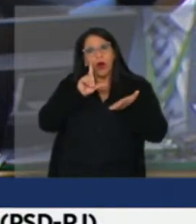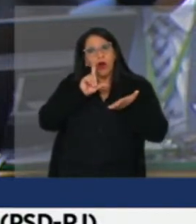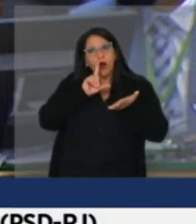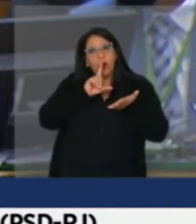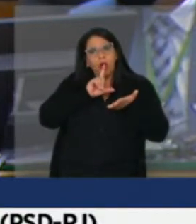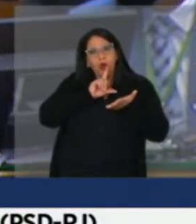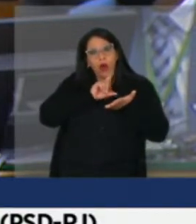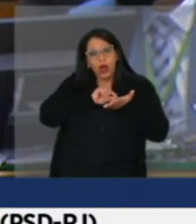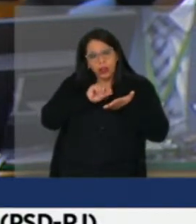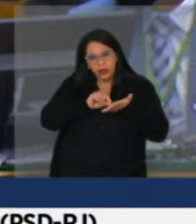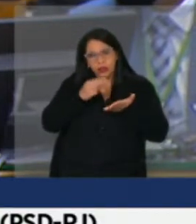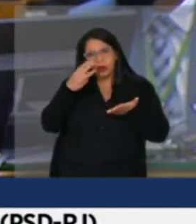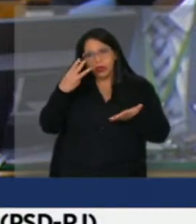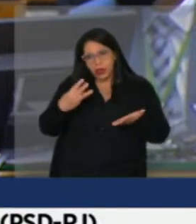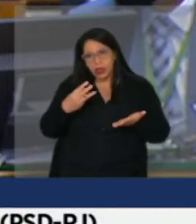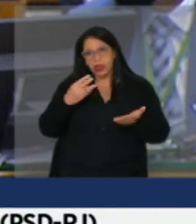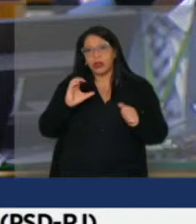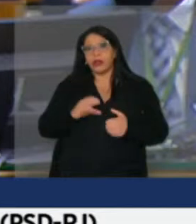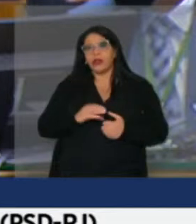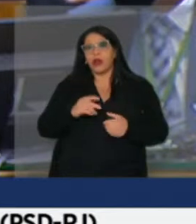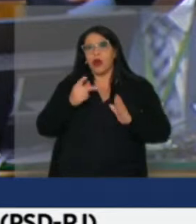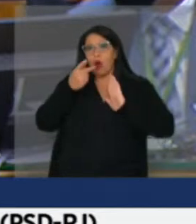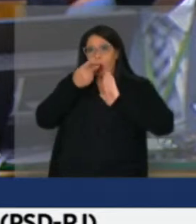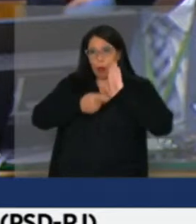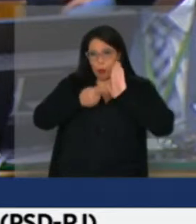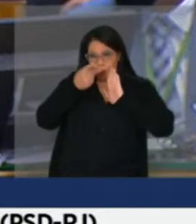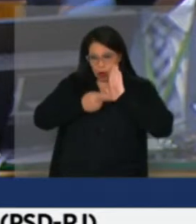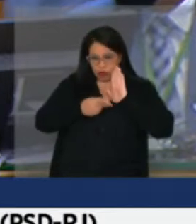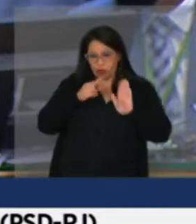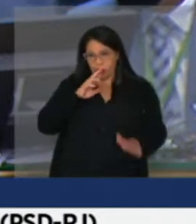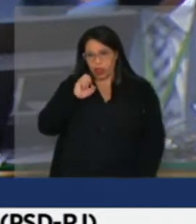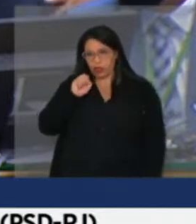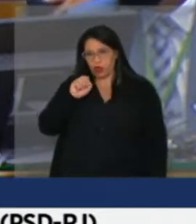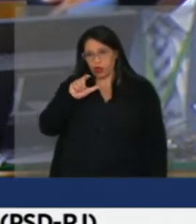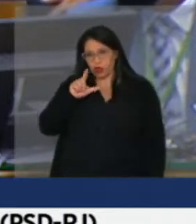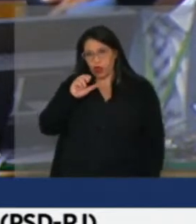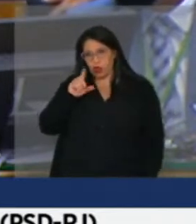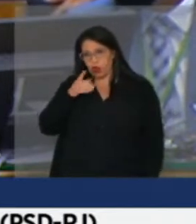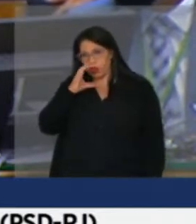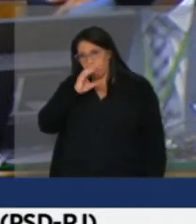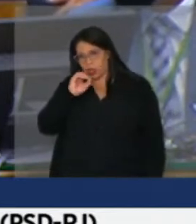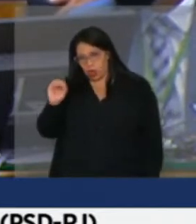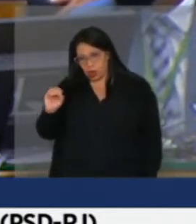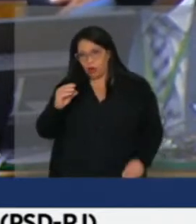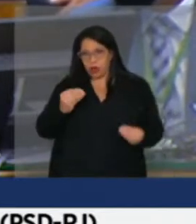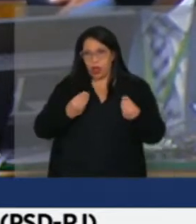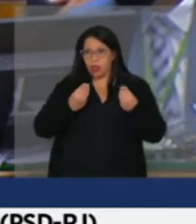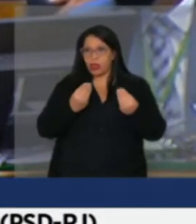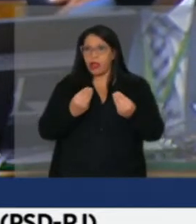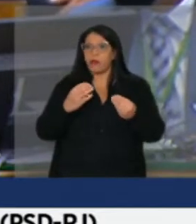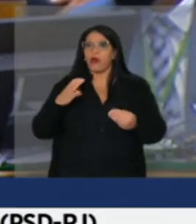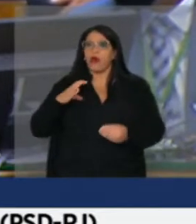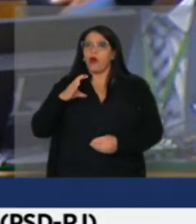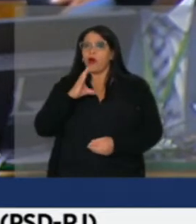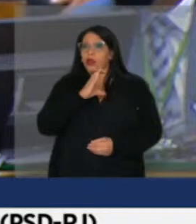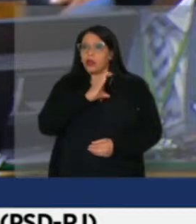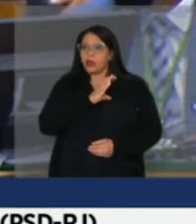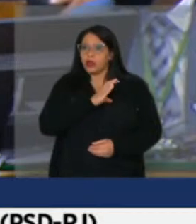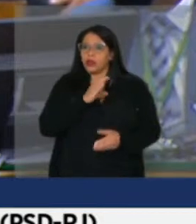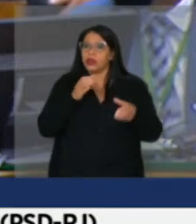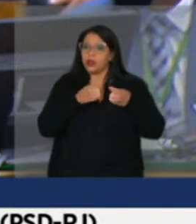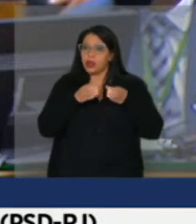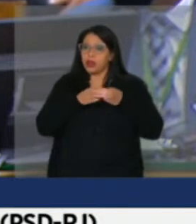Ética da Casa. O projeto de resolução oferecido pelo Conselho de Ética e Decoro Parlamentar